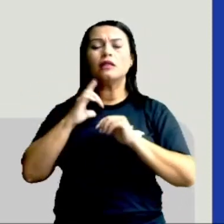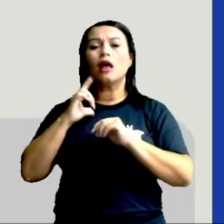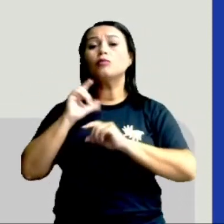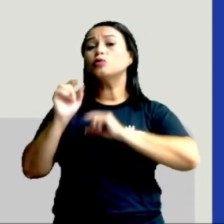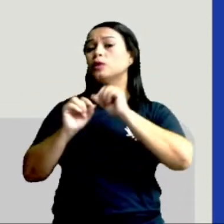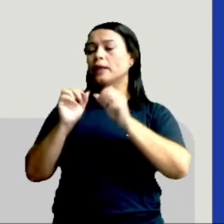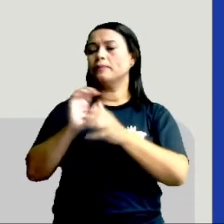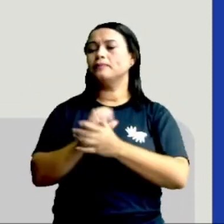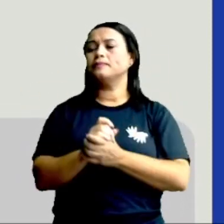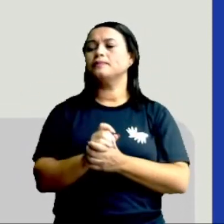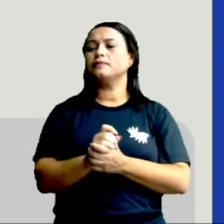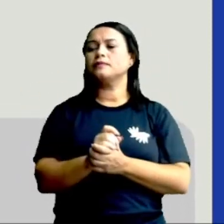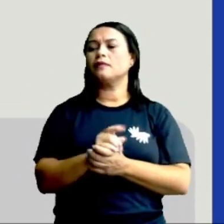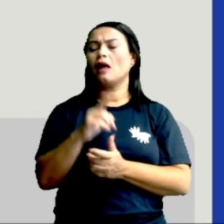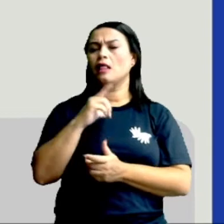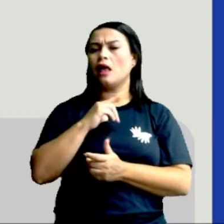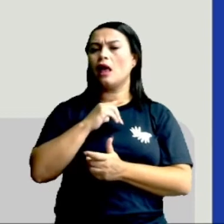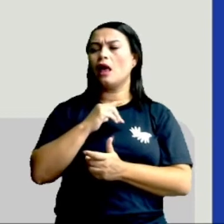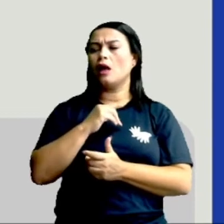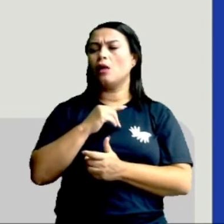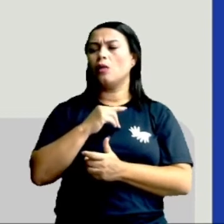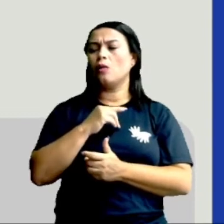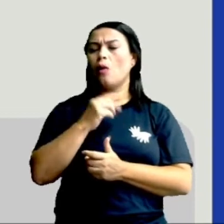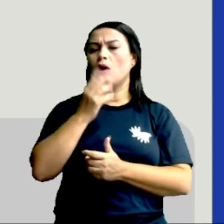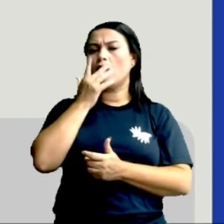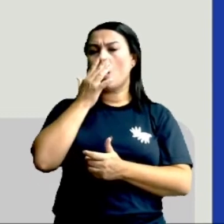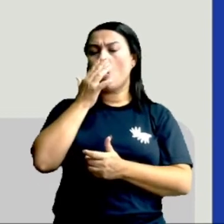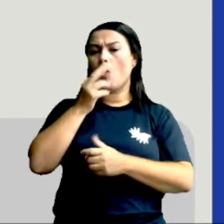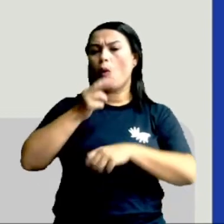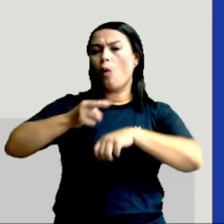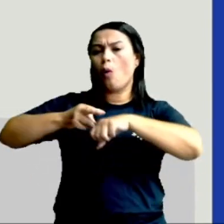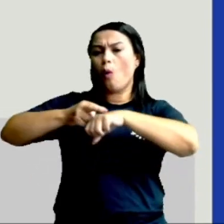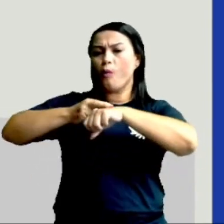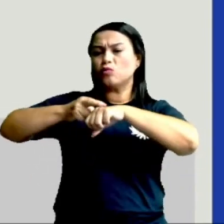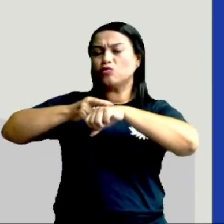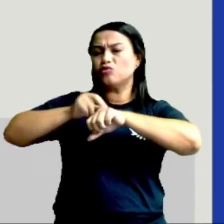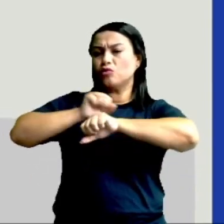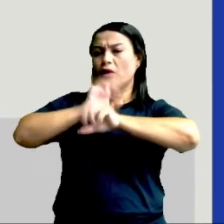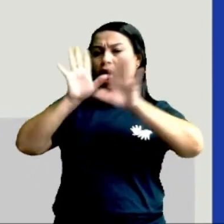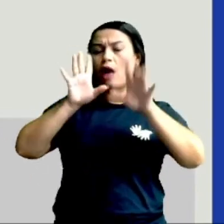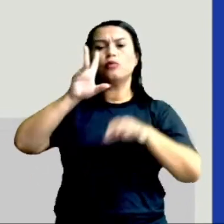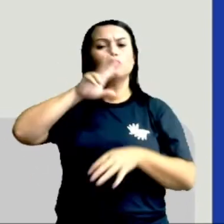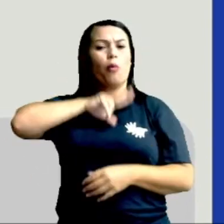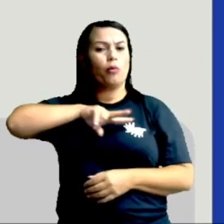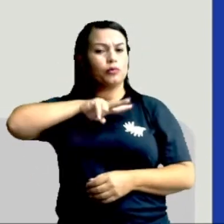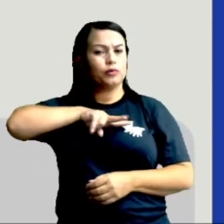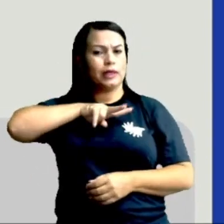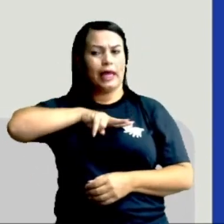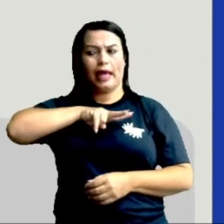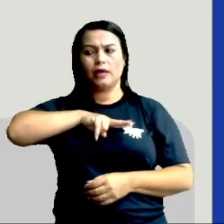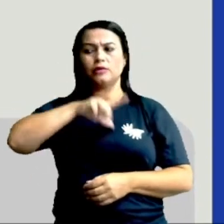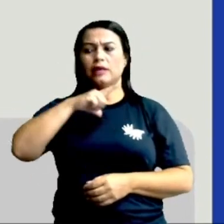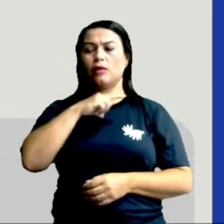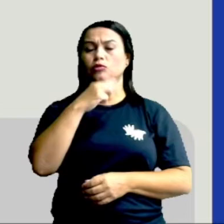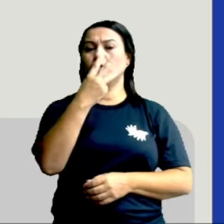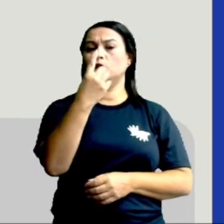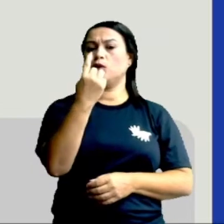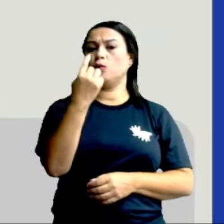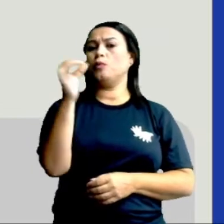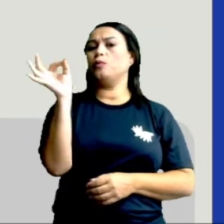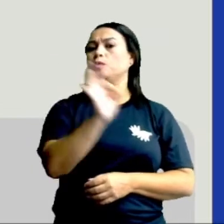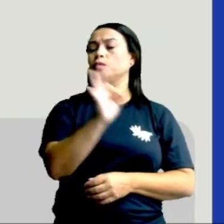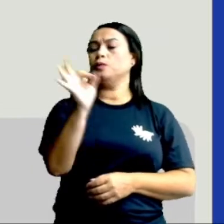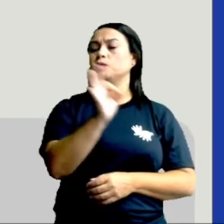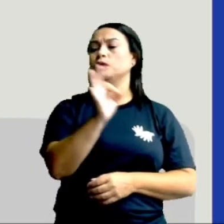temos aqui uma grande parte, na parte roxinho claro, que é os portugueses, 31% nós temos,